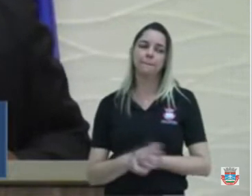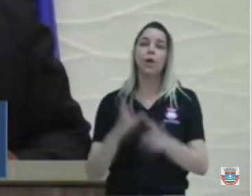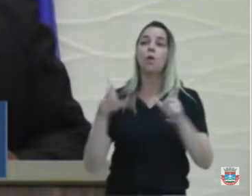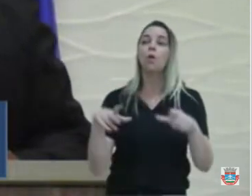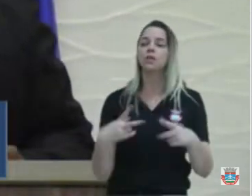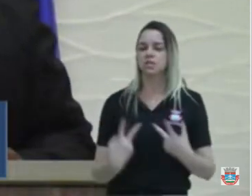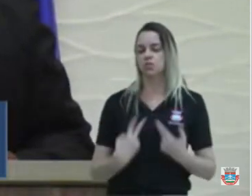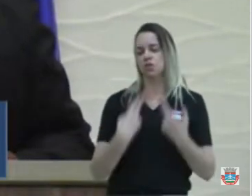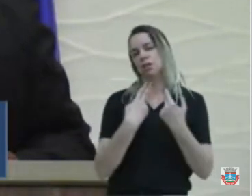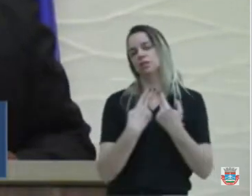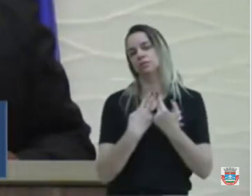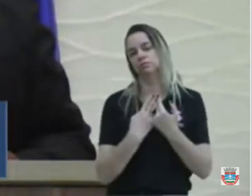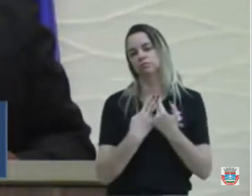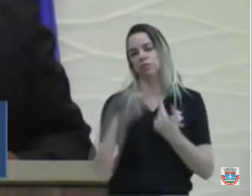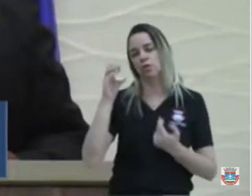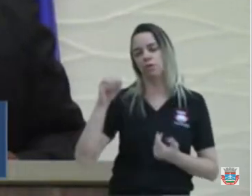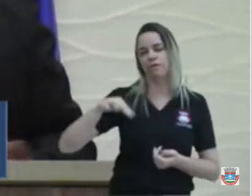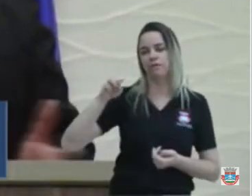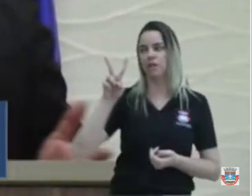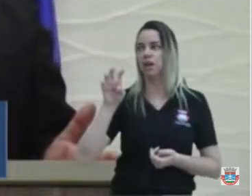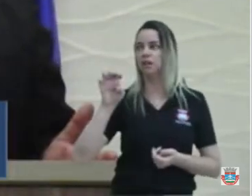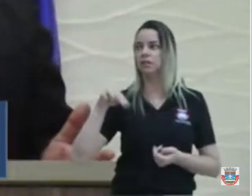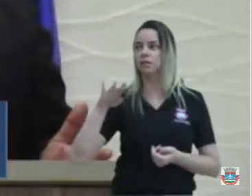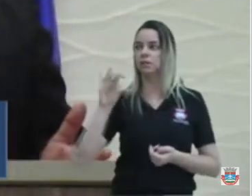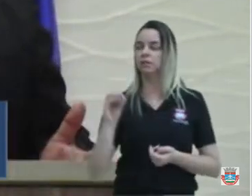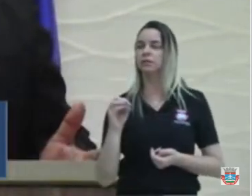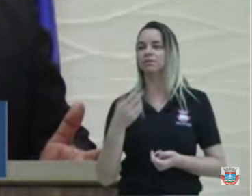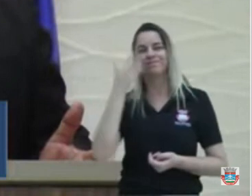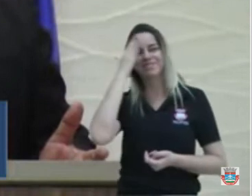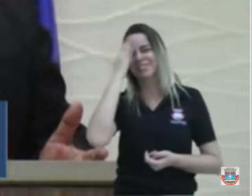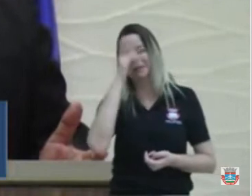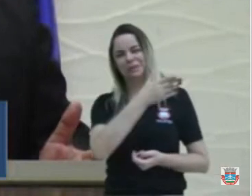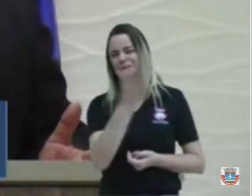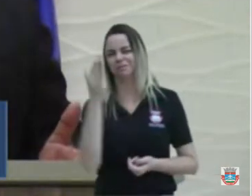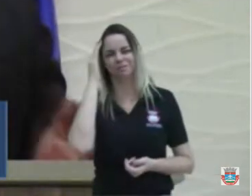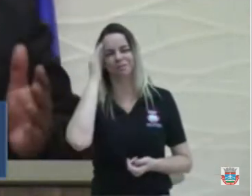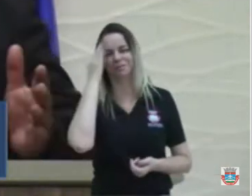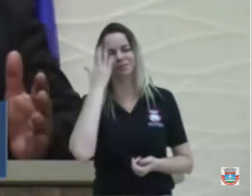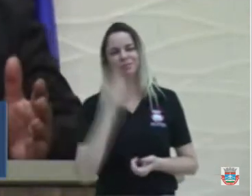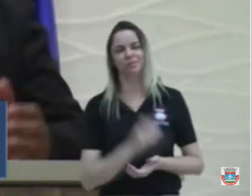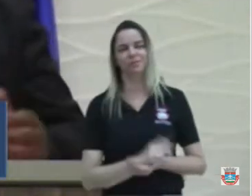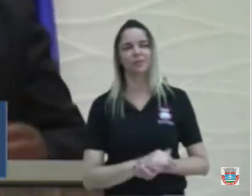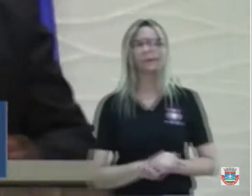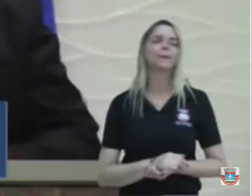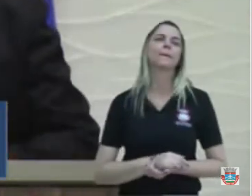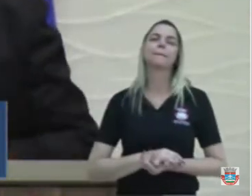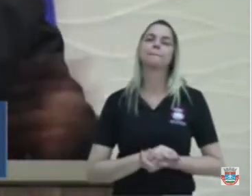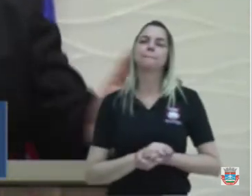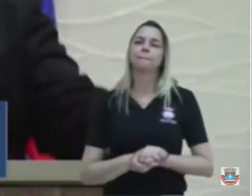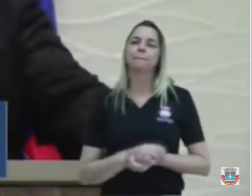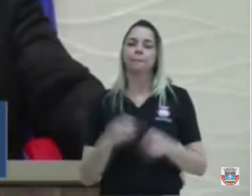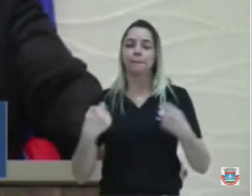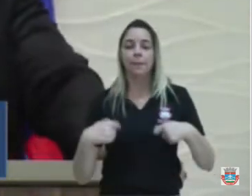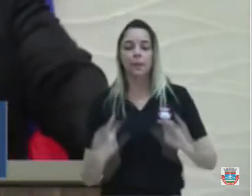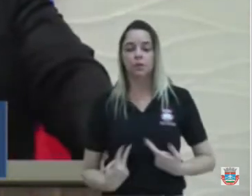temos o convênio em São Bento? Ninguém sabe. E quando precisa de uma cirurgia, tem que fazer o quê? Vender o que